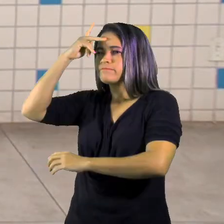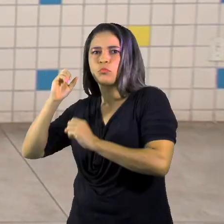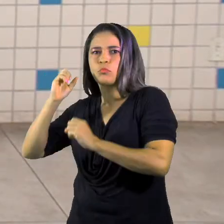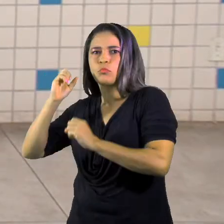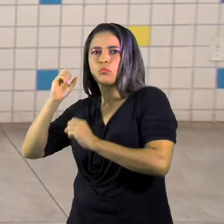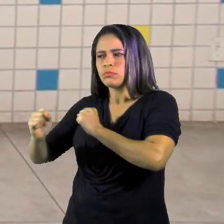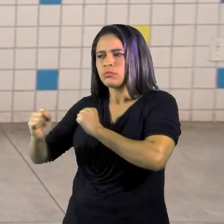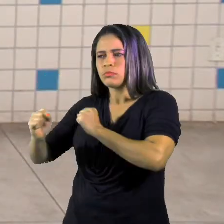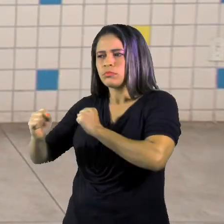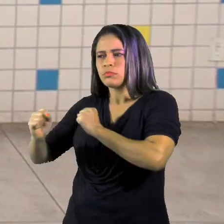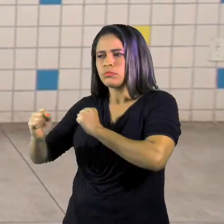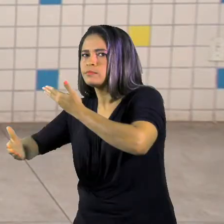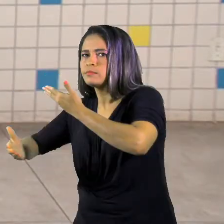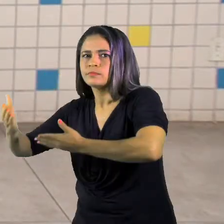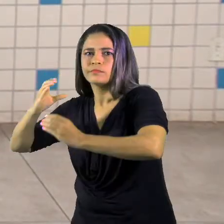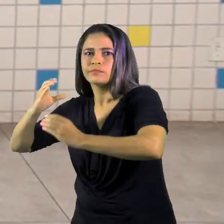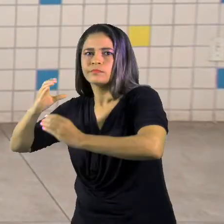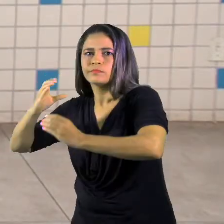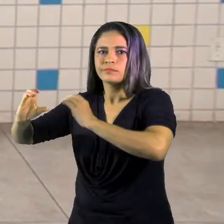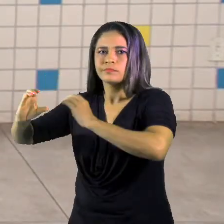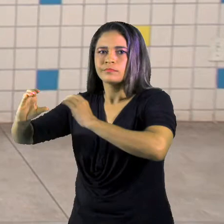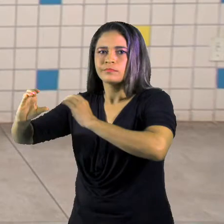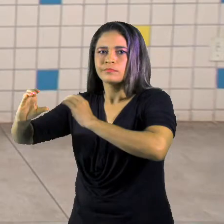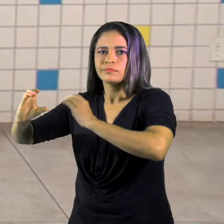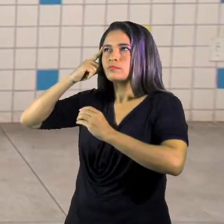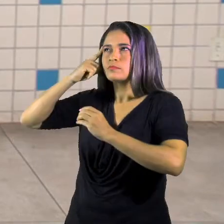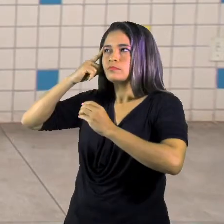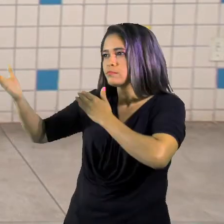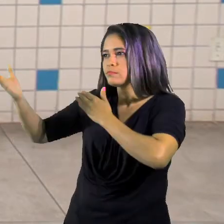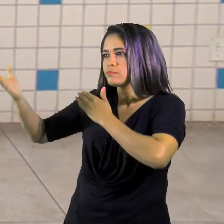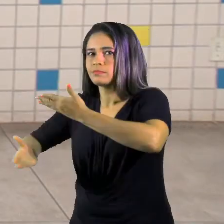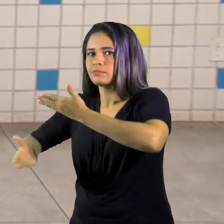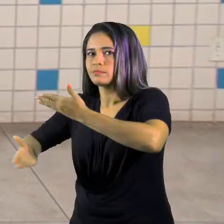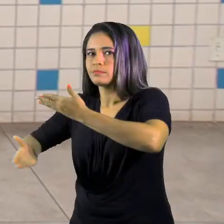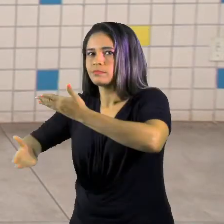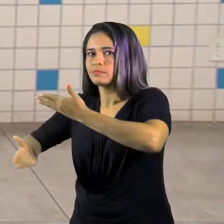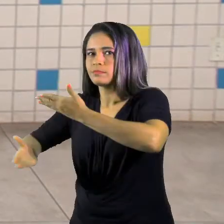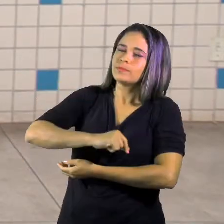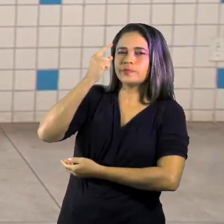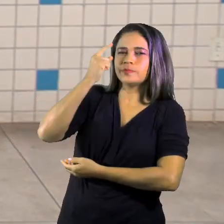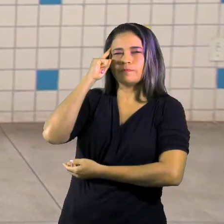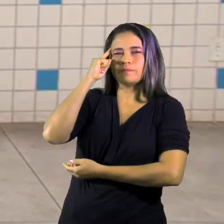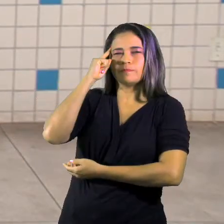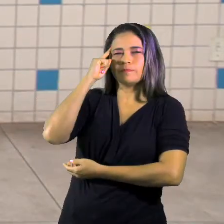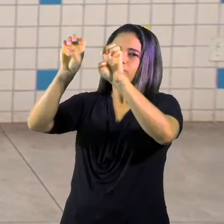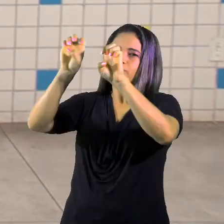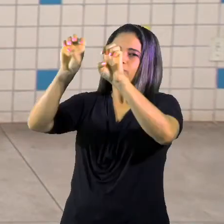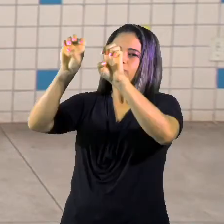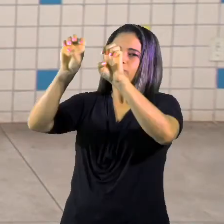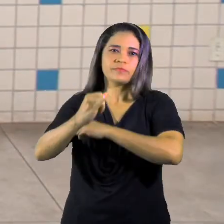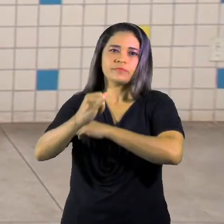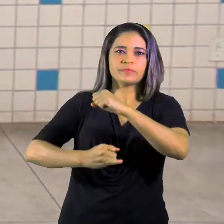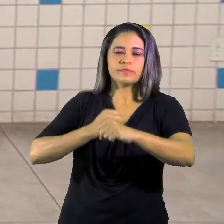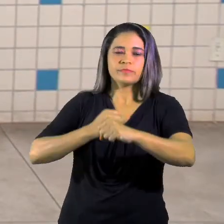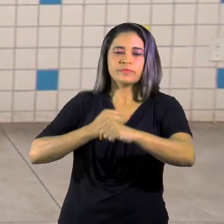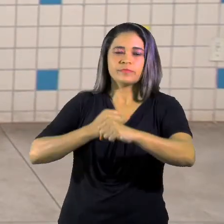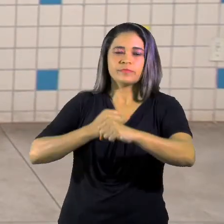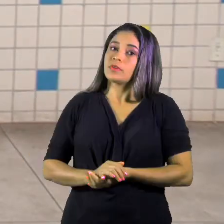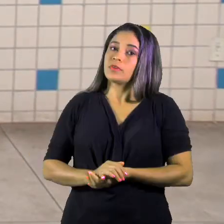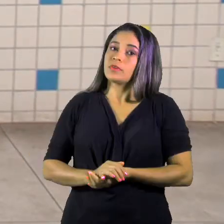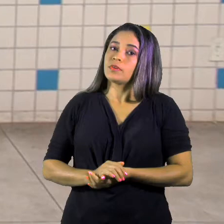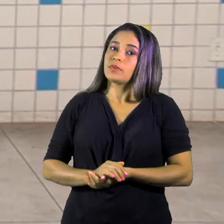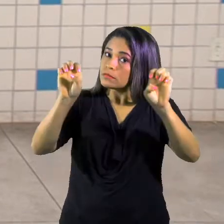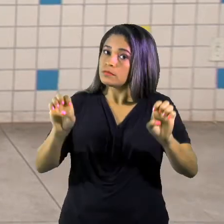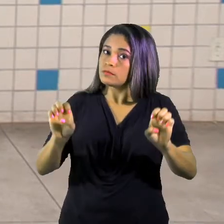se comunicar e transmitir suas ideias. Então vamos entender o que é um sistema de internet. O sistema de internet seria